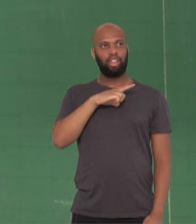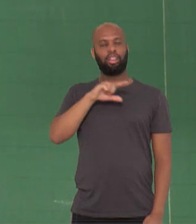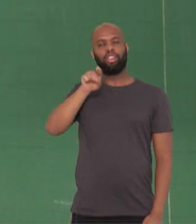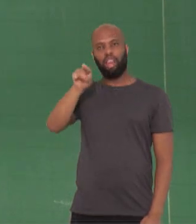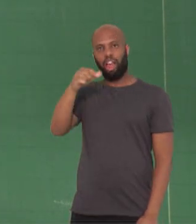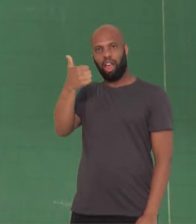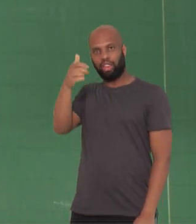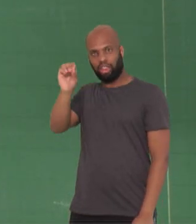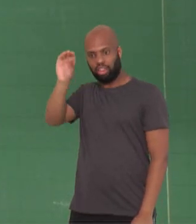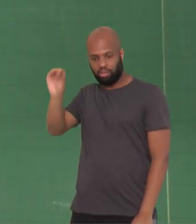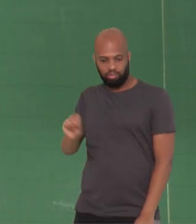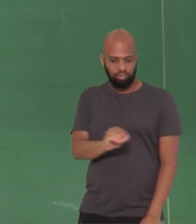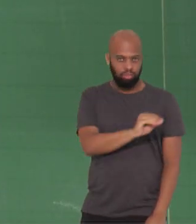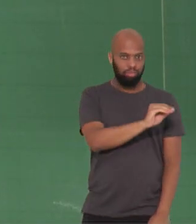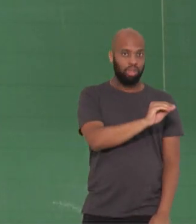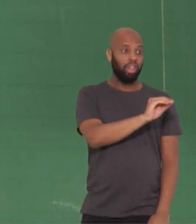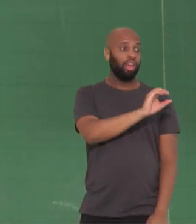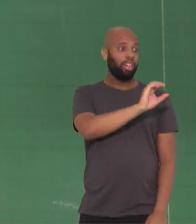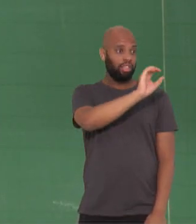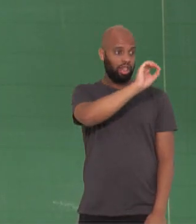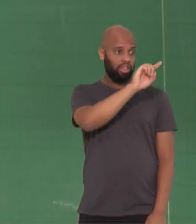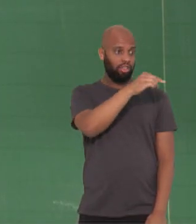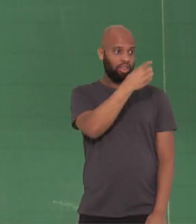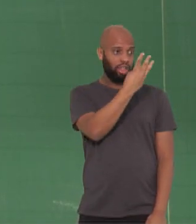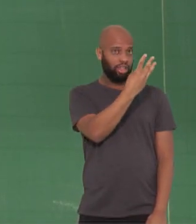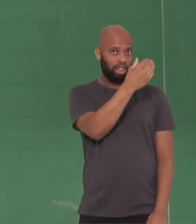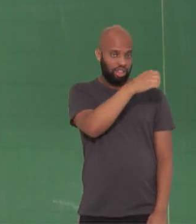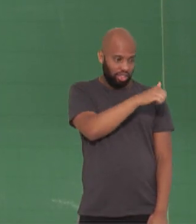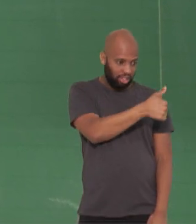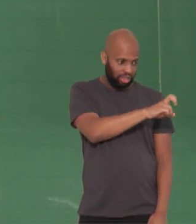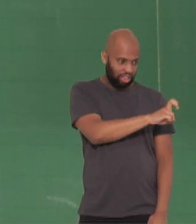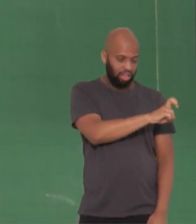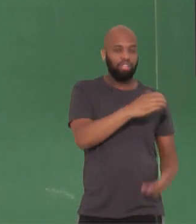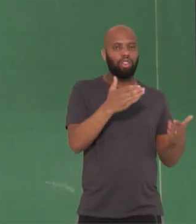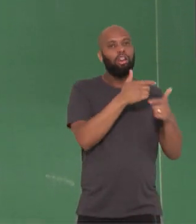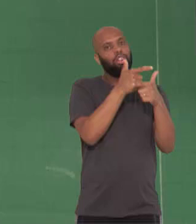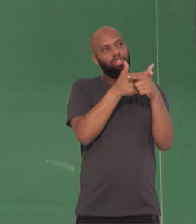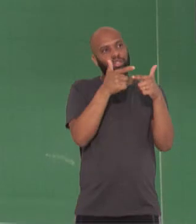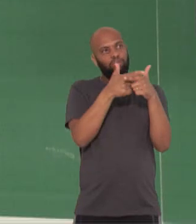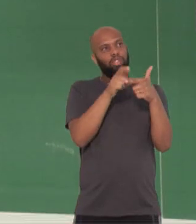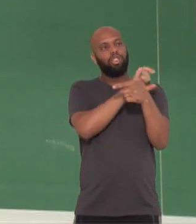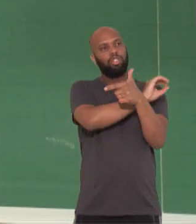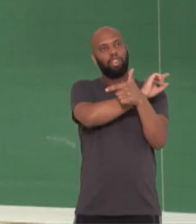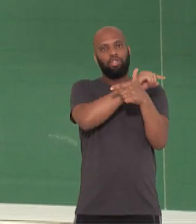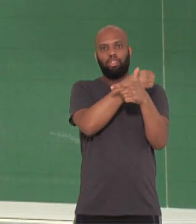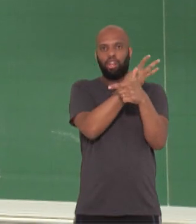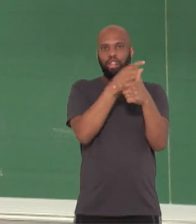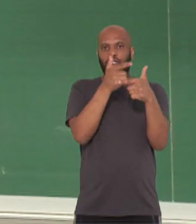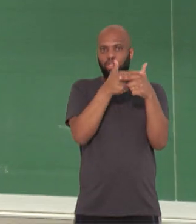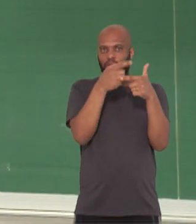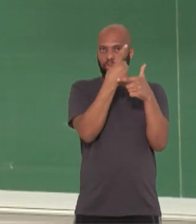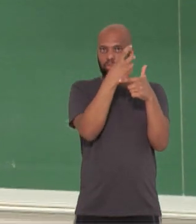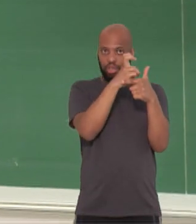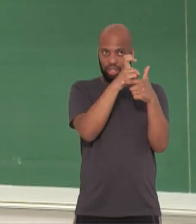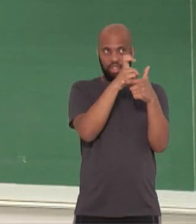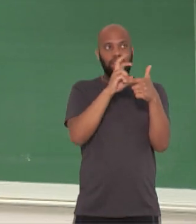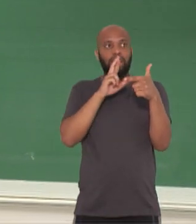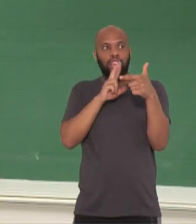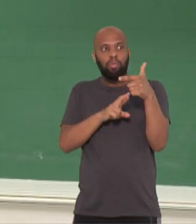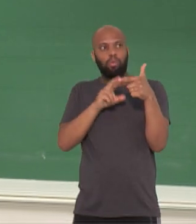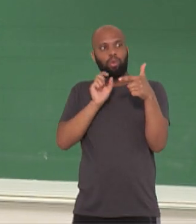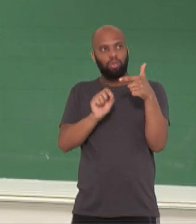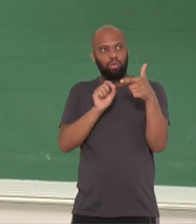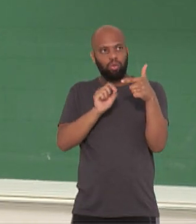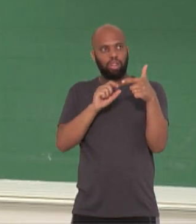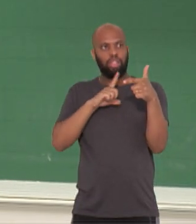igual ao módulo campo elétrico. Divide corretamente, usa as regrinhas da anotação científica e aí você obtém